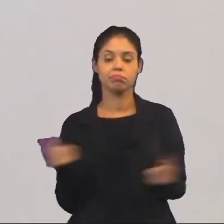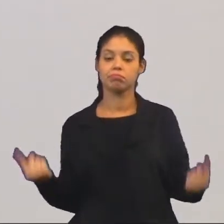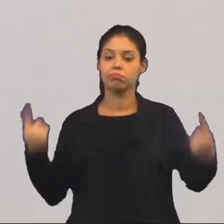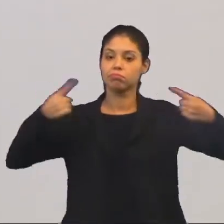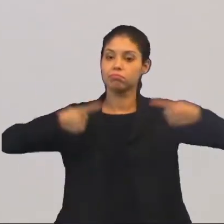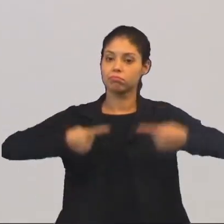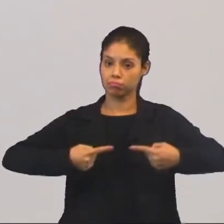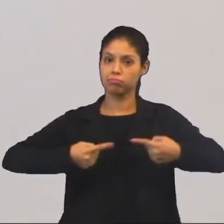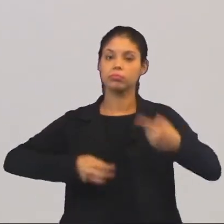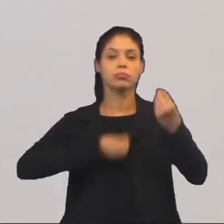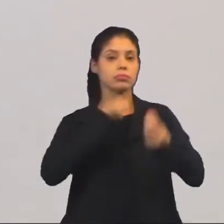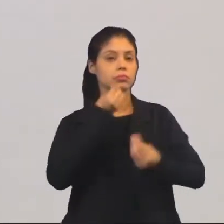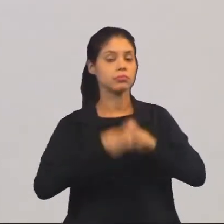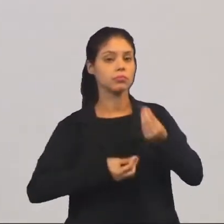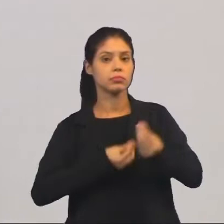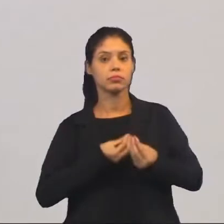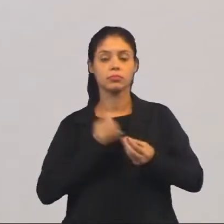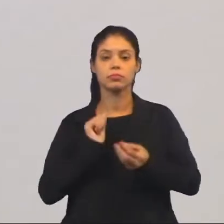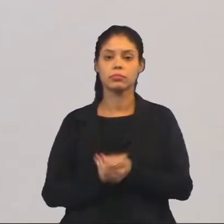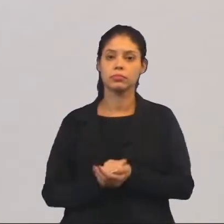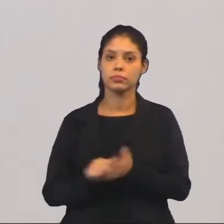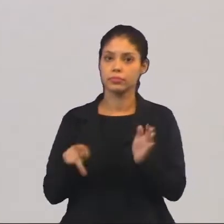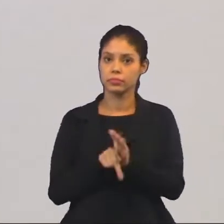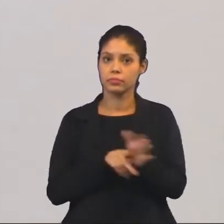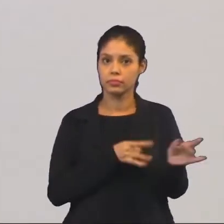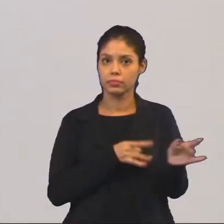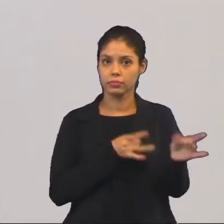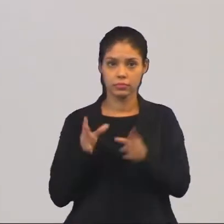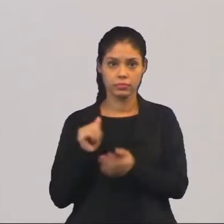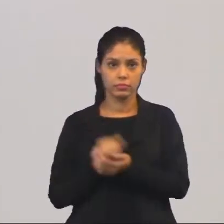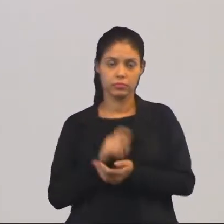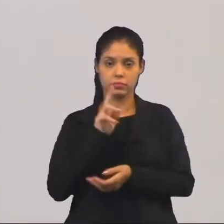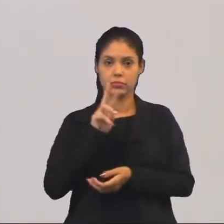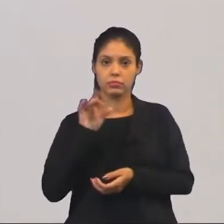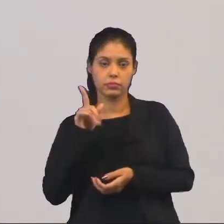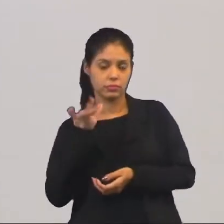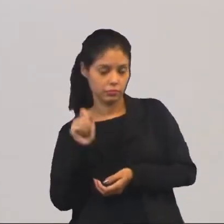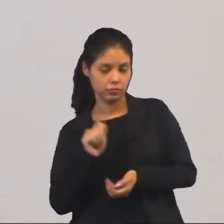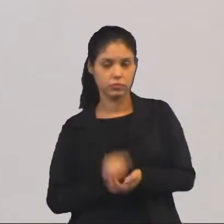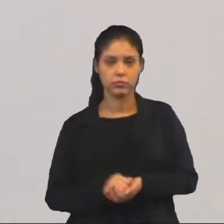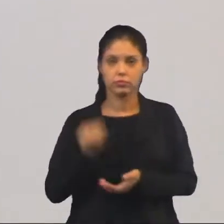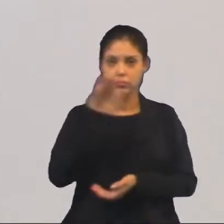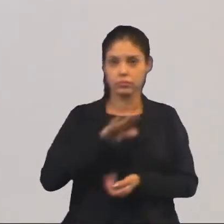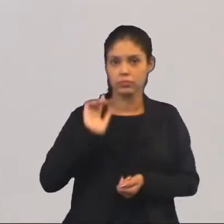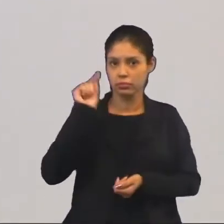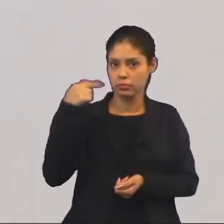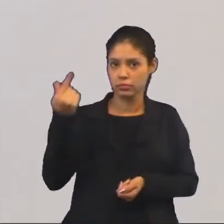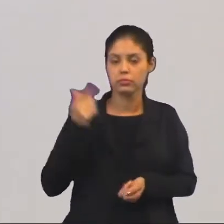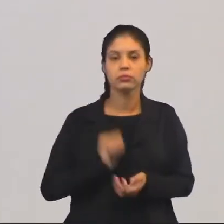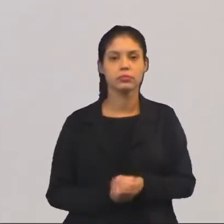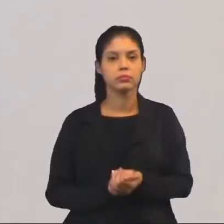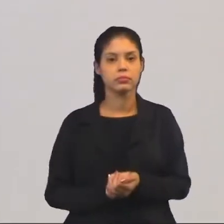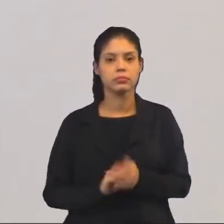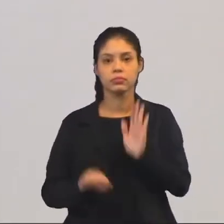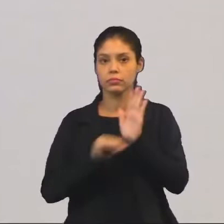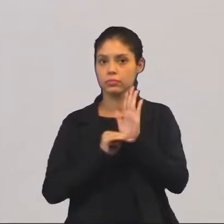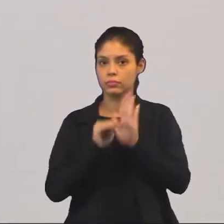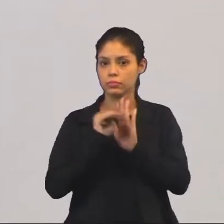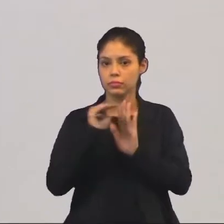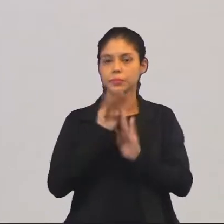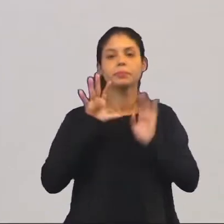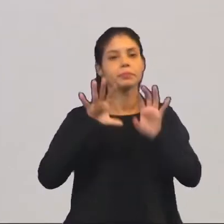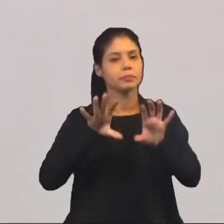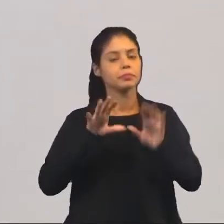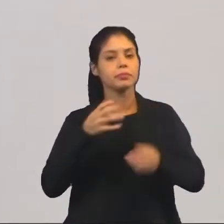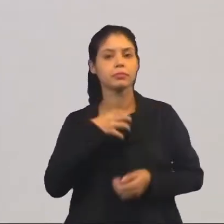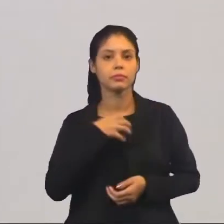competitivos, tanto para o mercado local como para o mercado internacional. E aí, depois dessa fase, você tem um momento